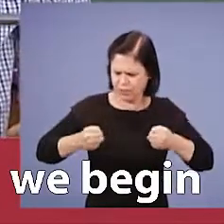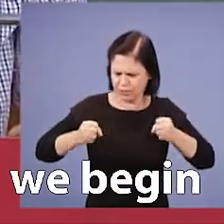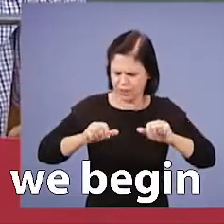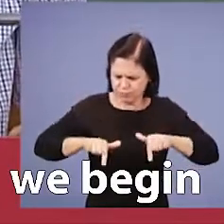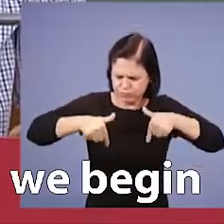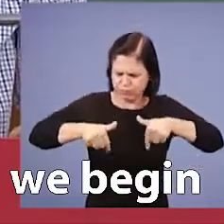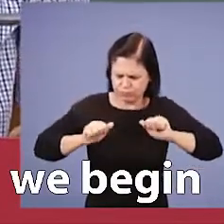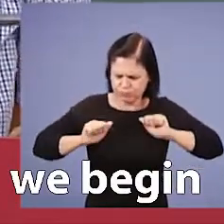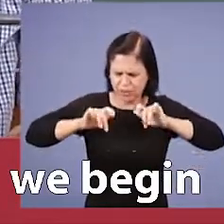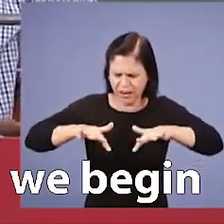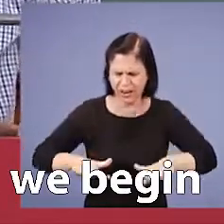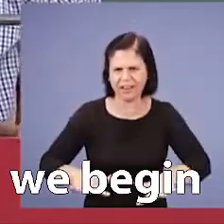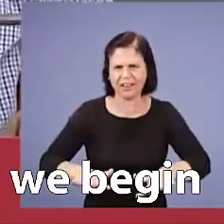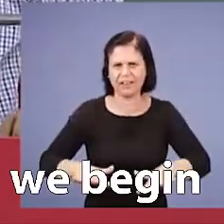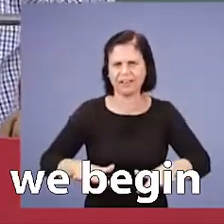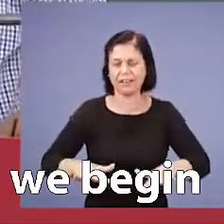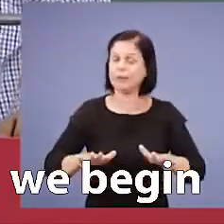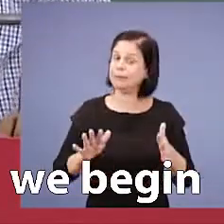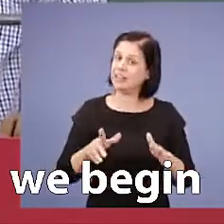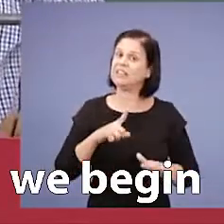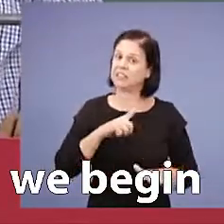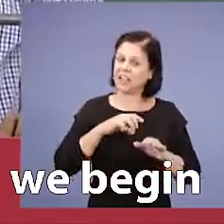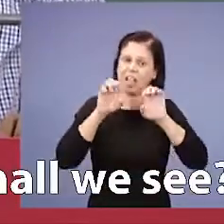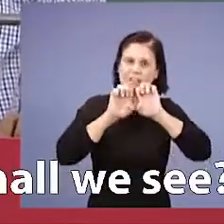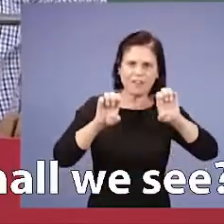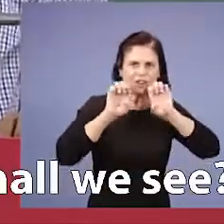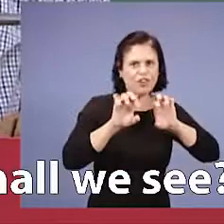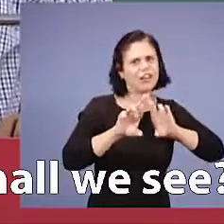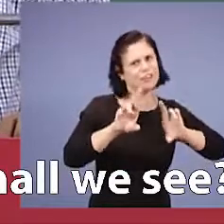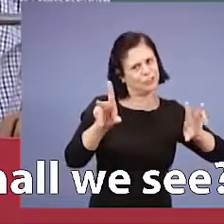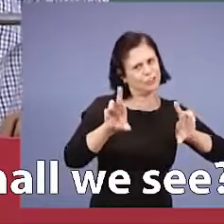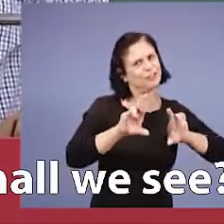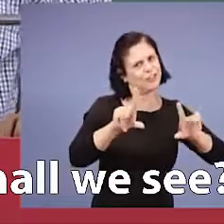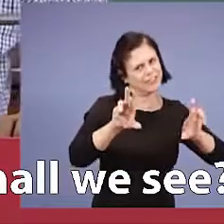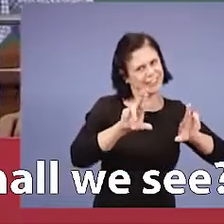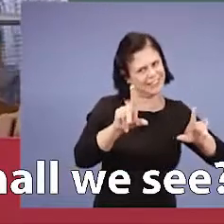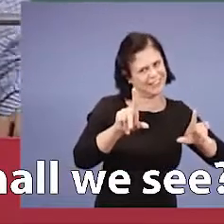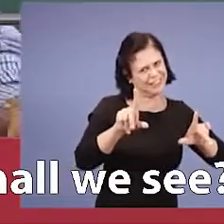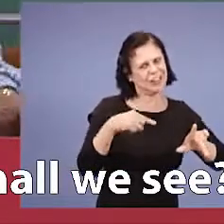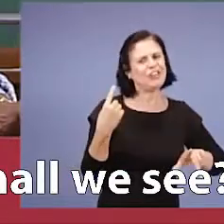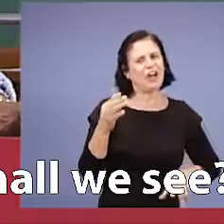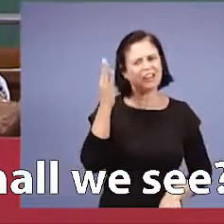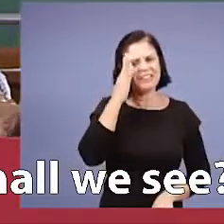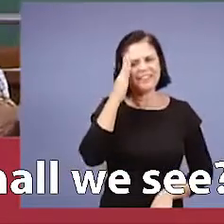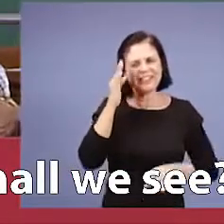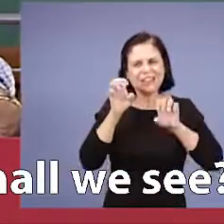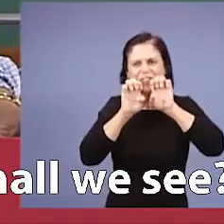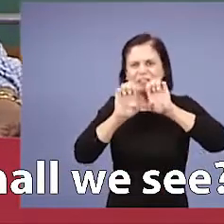a um evangelho diferente não é nós começamos a entender um evangelho diferente